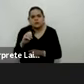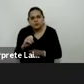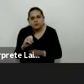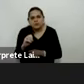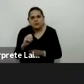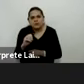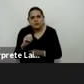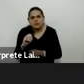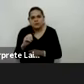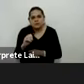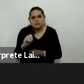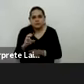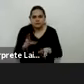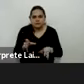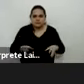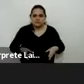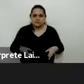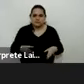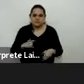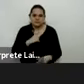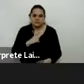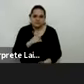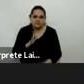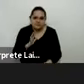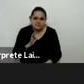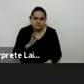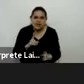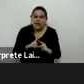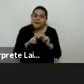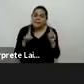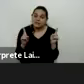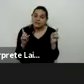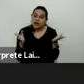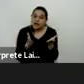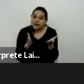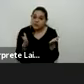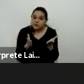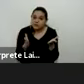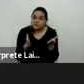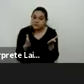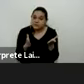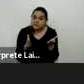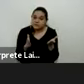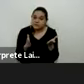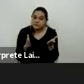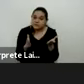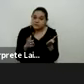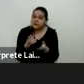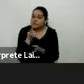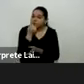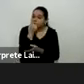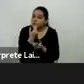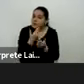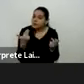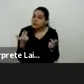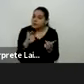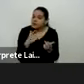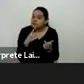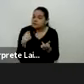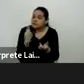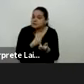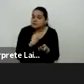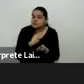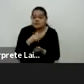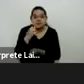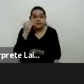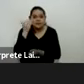extremamente retumbantes. Agora, uma coisa que nós temos de compreender, até mesmo para